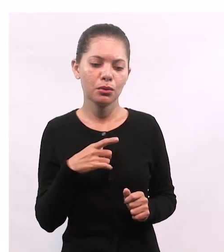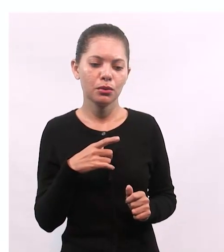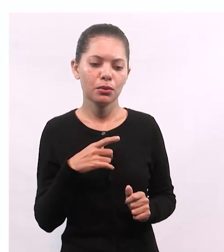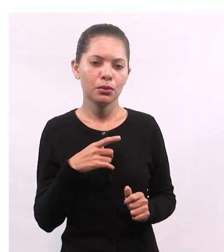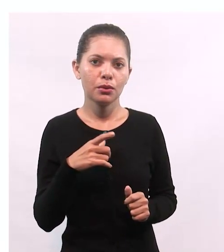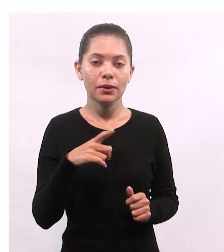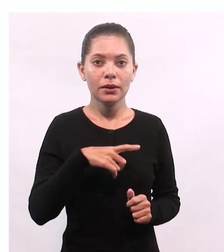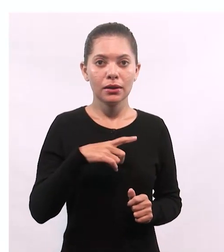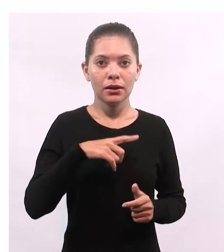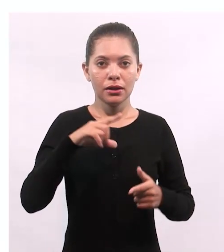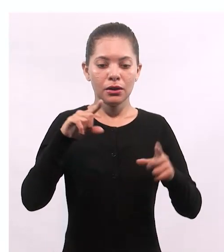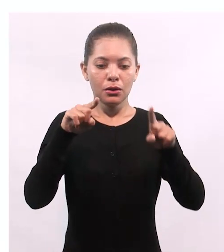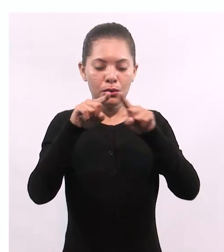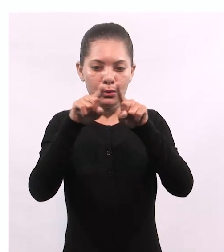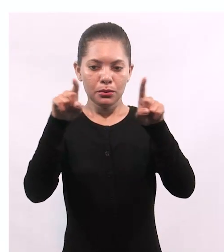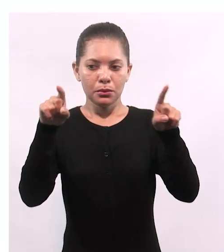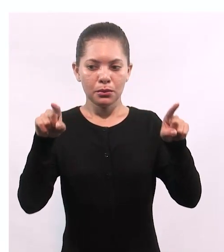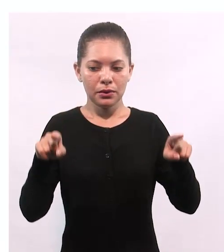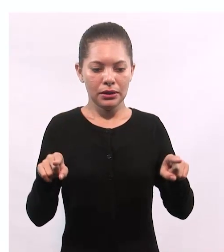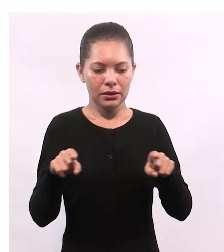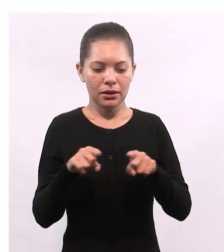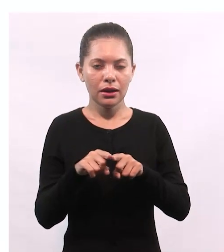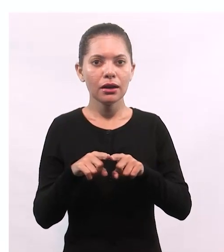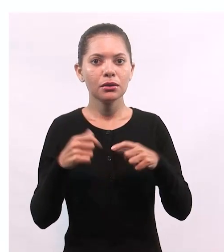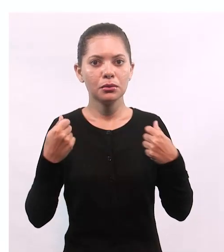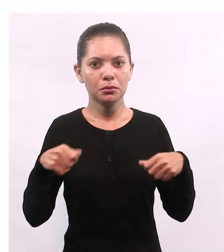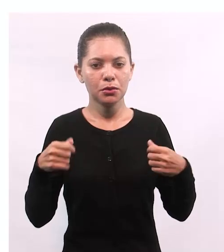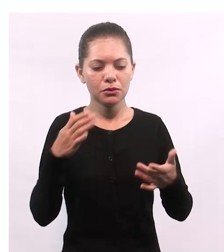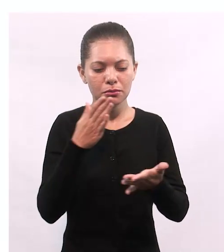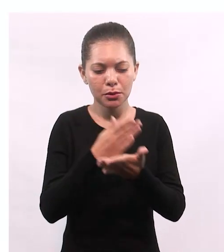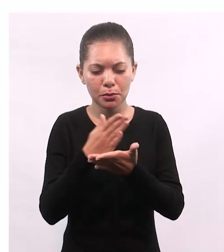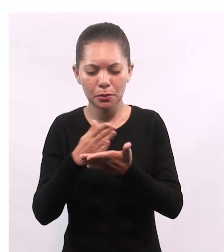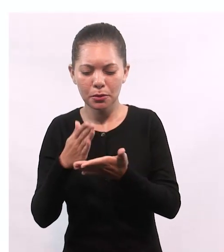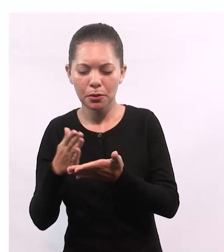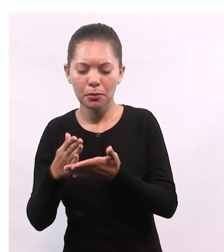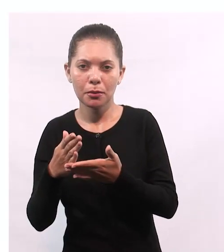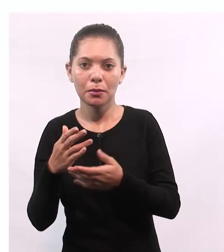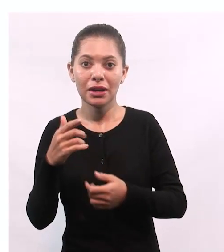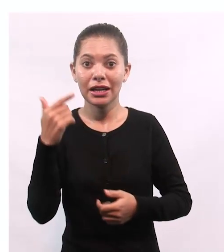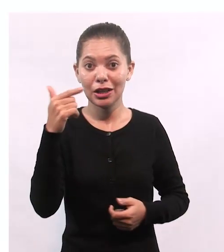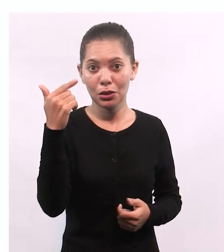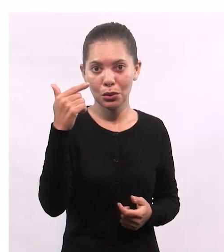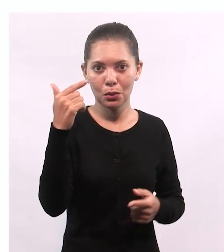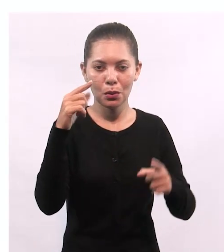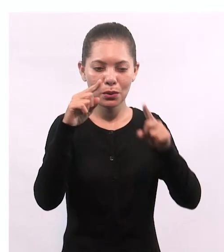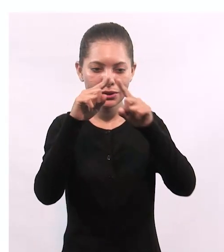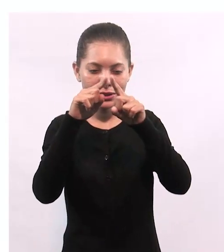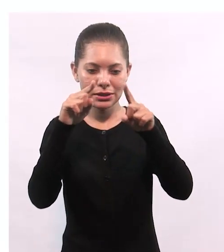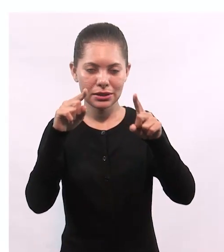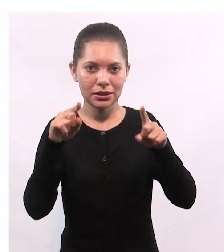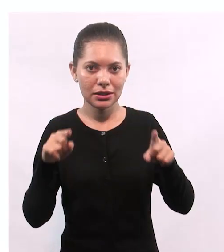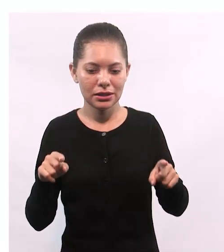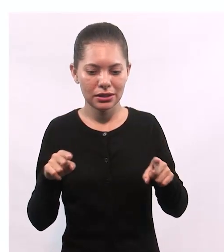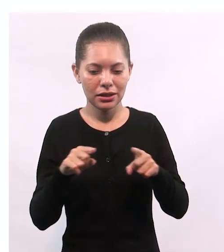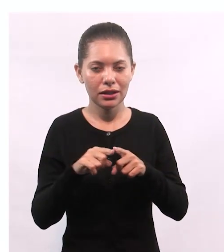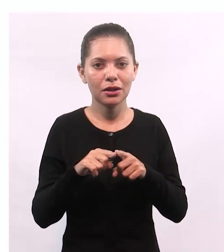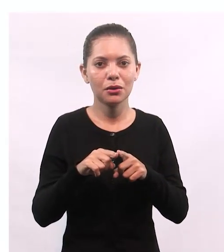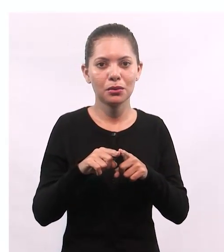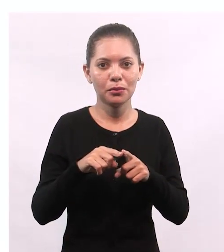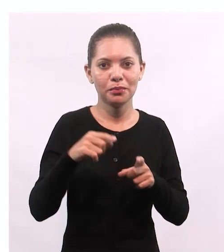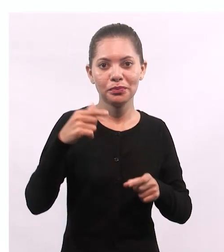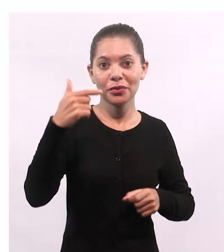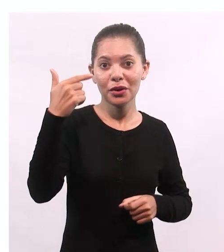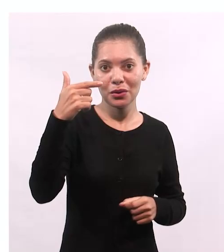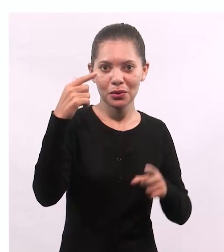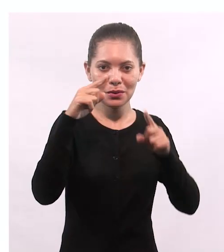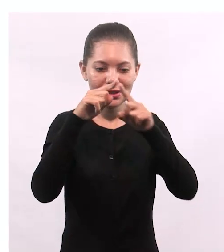um quadrado, eu posso fragmentar ele em dois triângulos. Dois triângulos juntos, eu posso ter uma